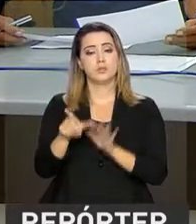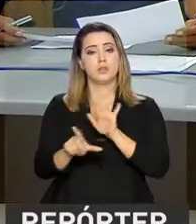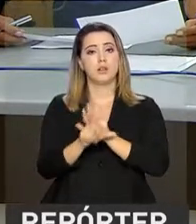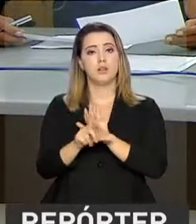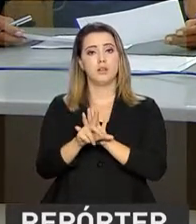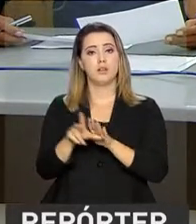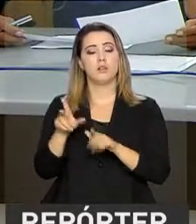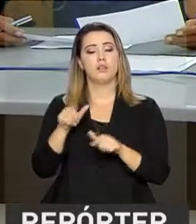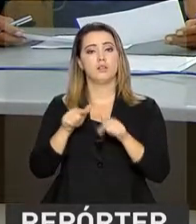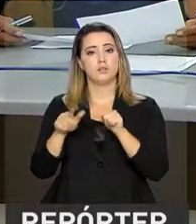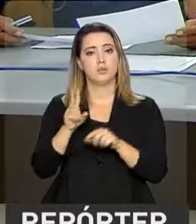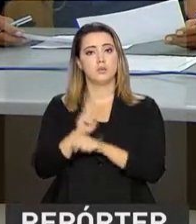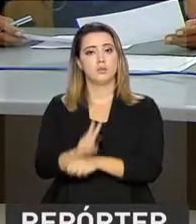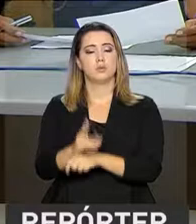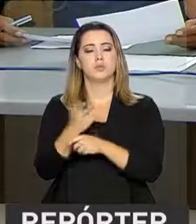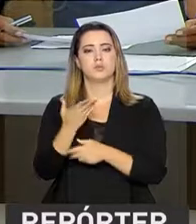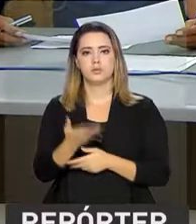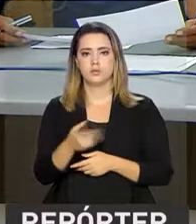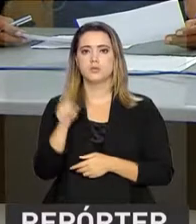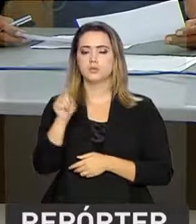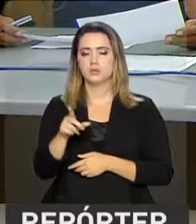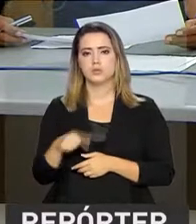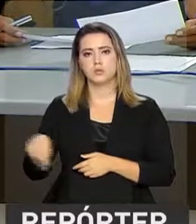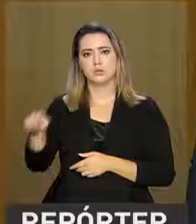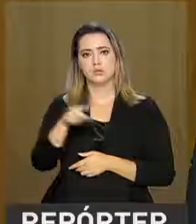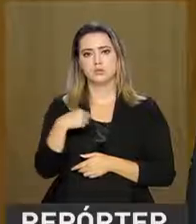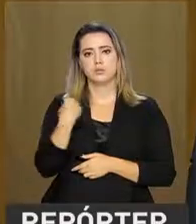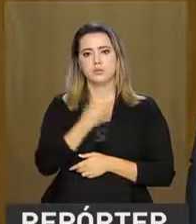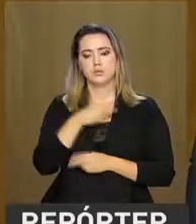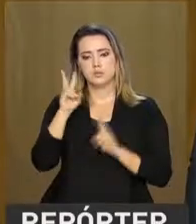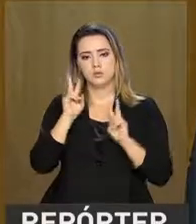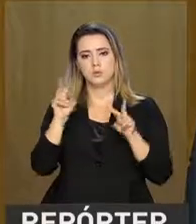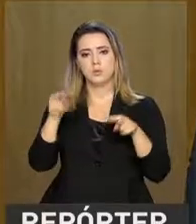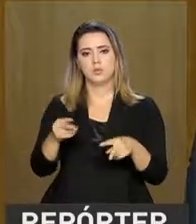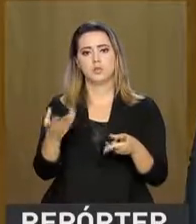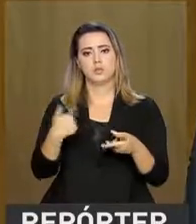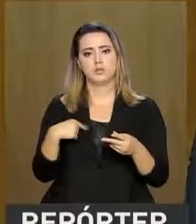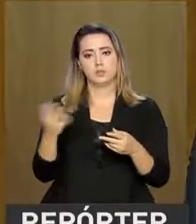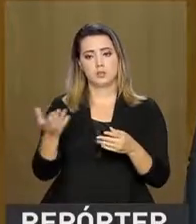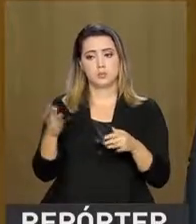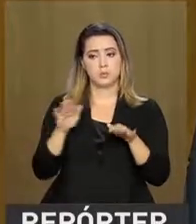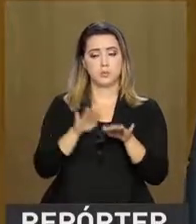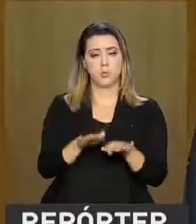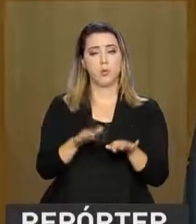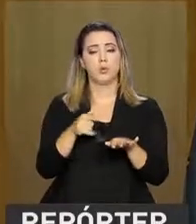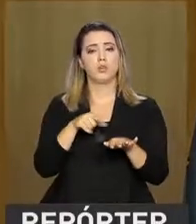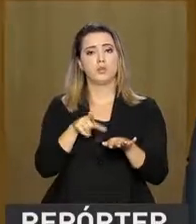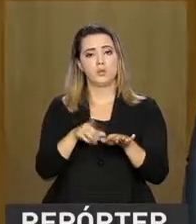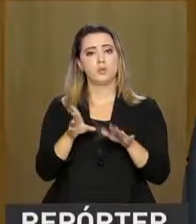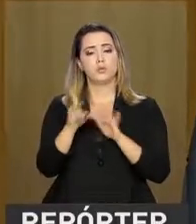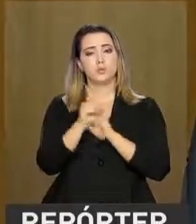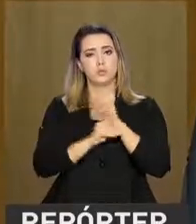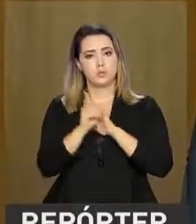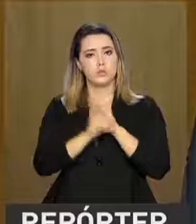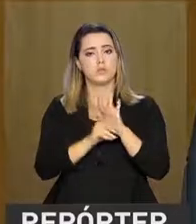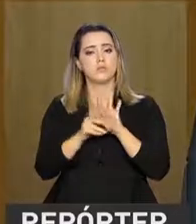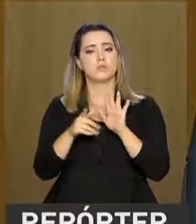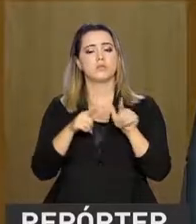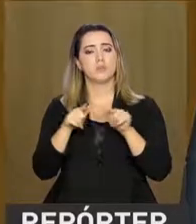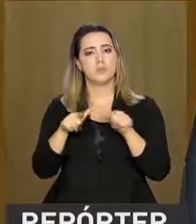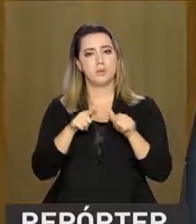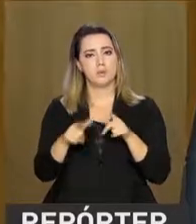legislação trabalhista protegendo eles. Então é para eles que nós estamos olhando, queremos incluí-los nos direitos trabalhistas, com todos os